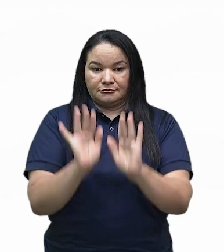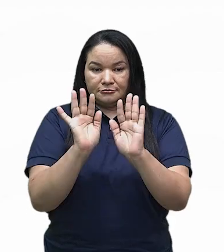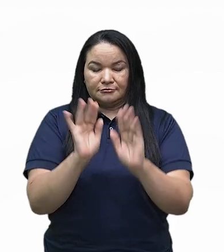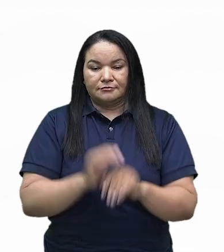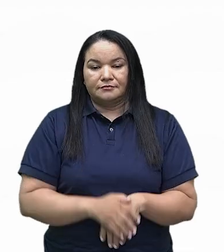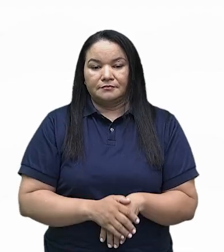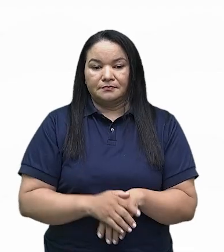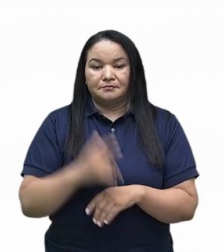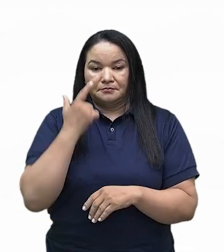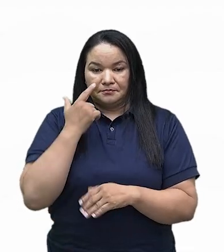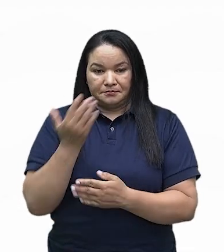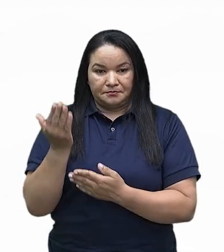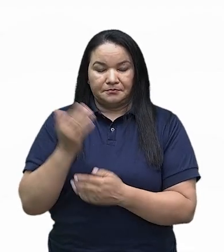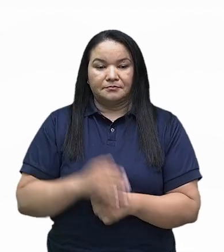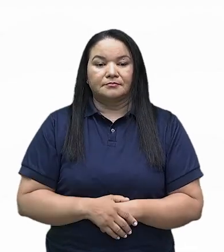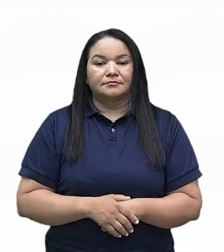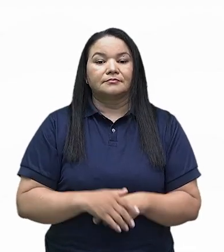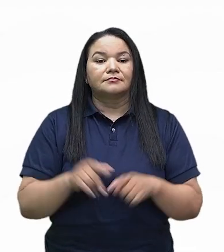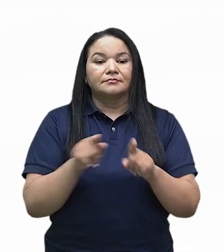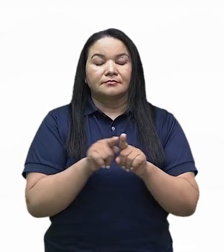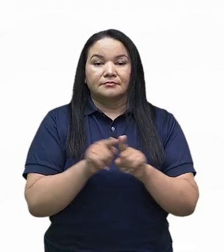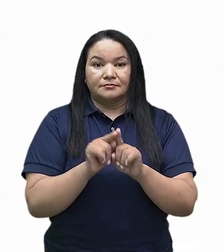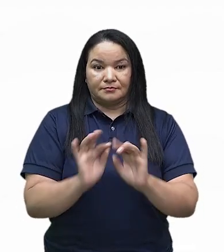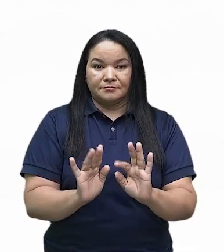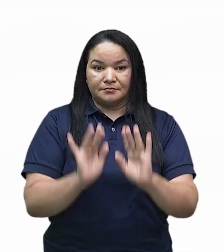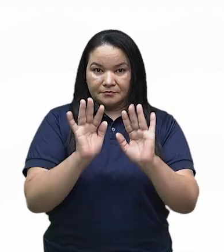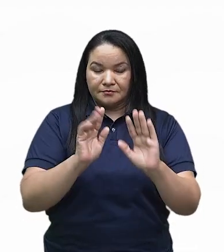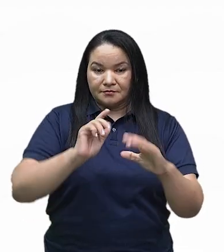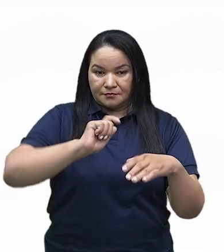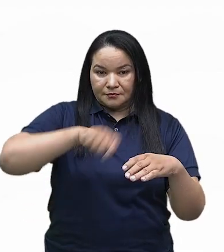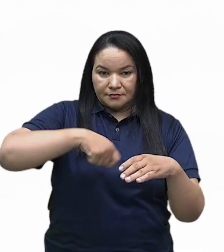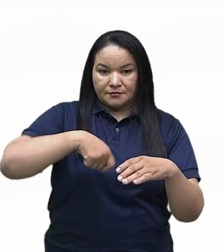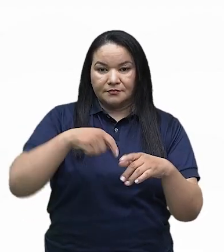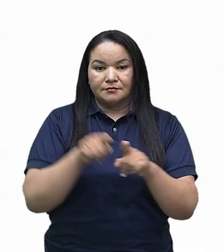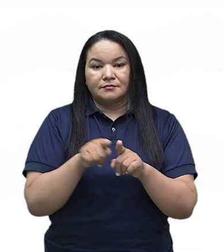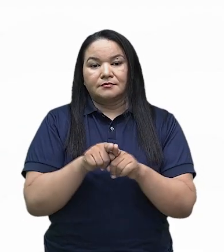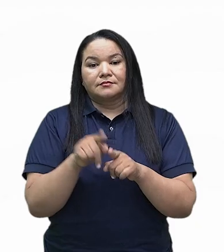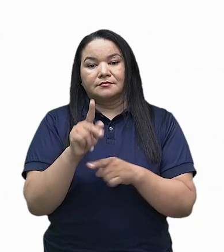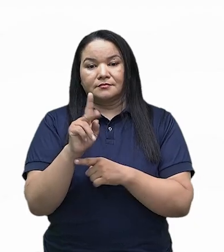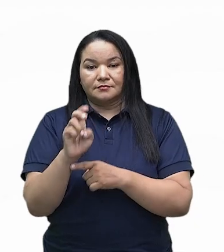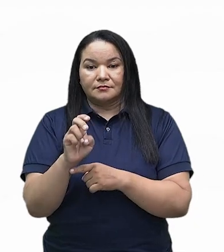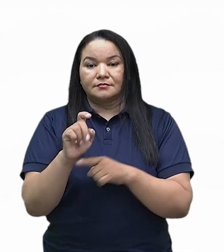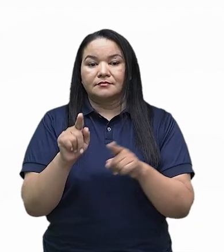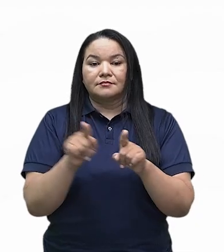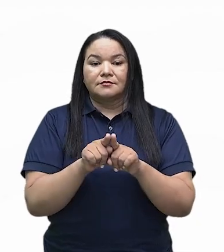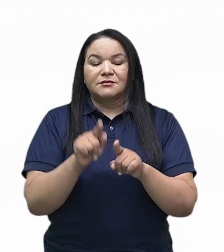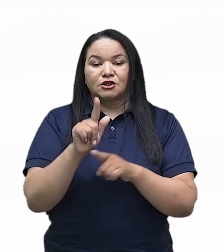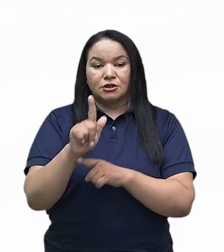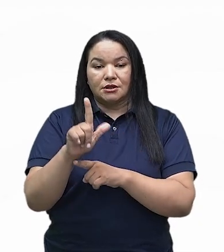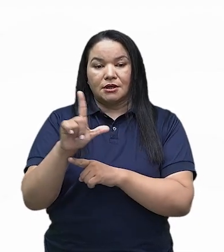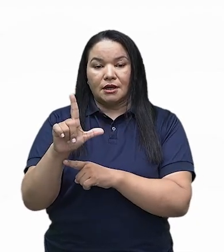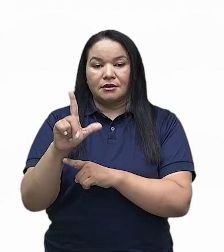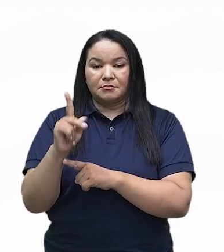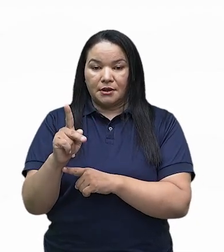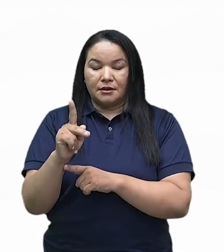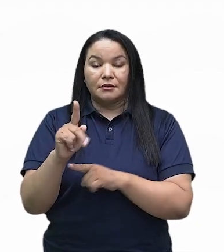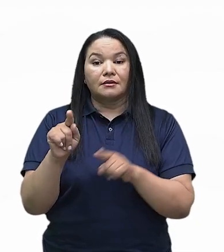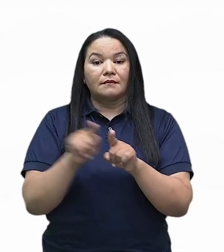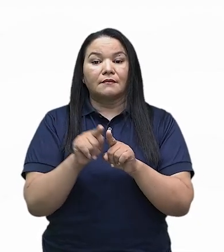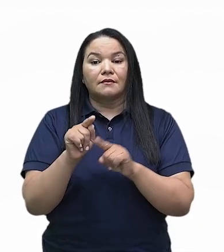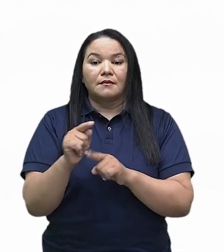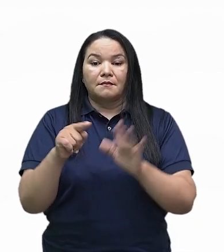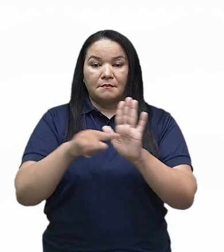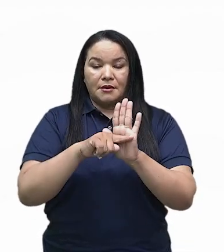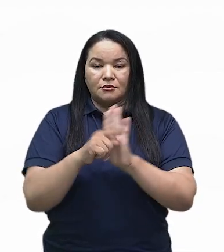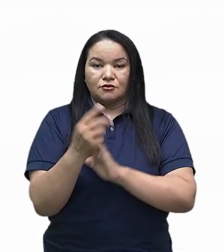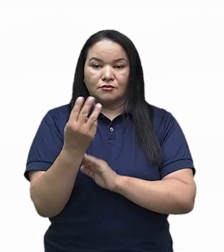com gás de cozinha. Então, o gás de cozinha tem ponto de ebulição do propano, né? Que é o GLP, é de menos 42